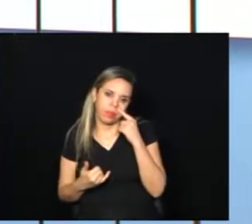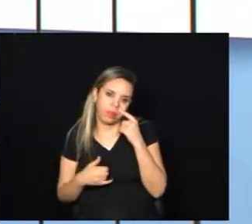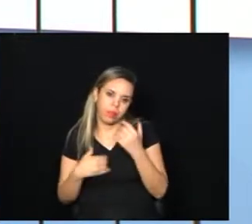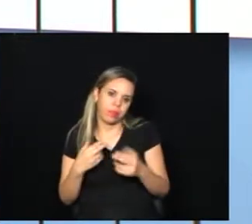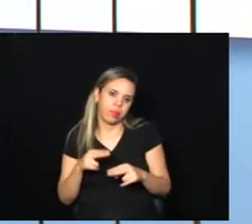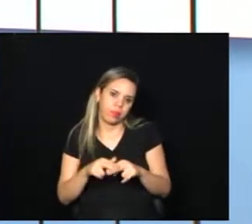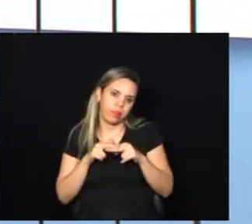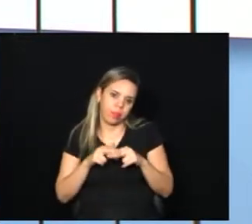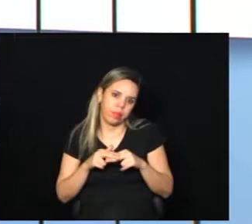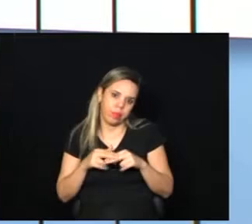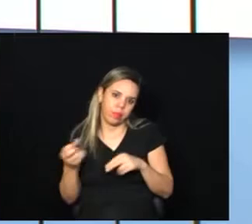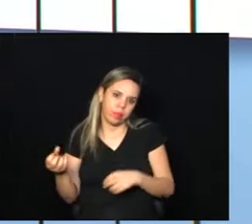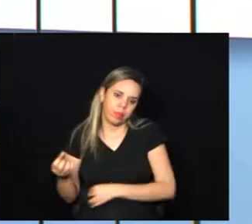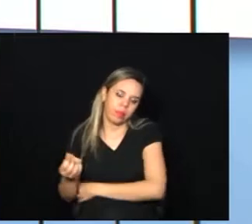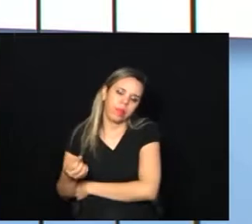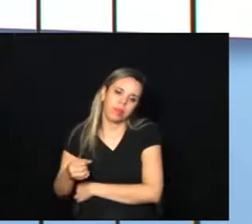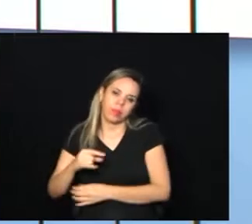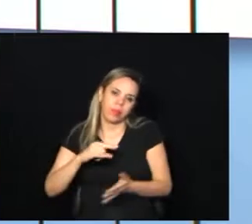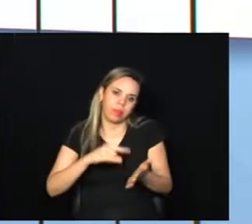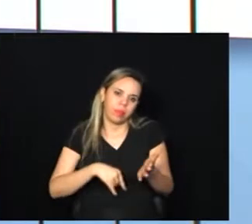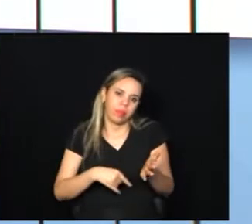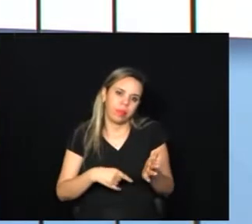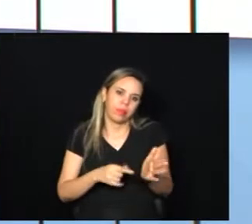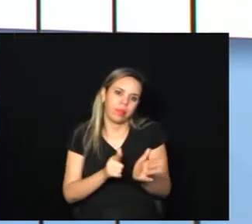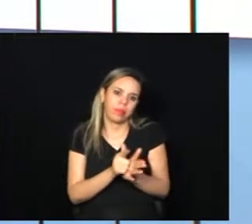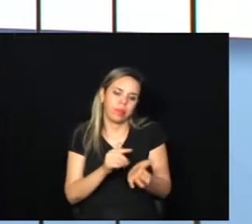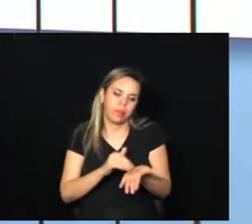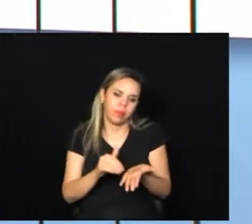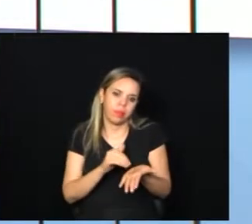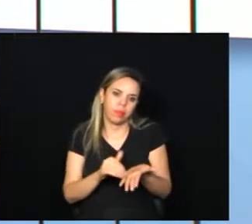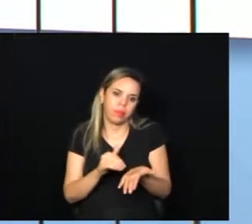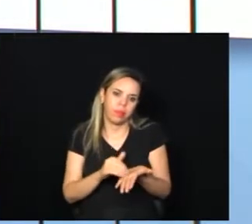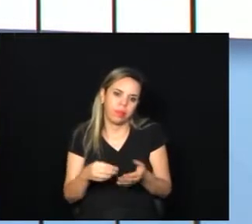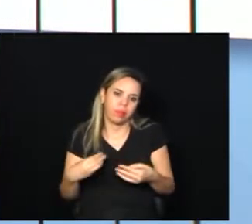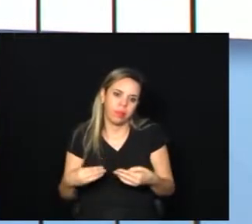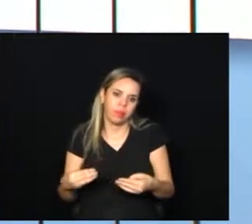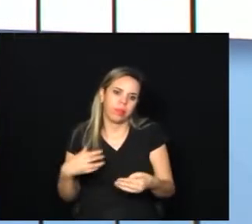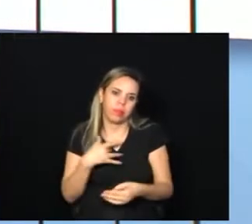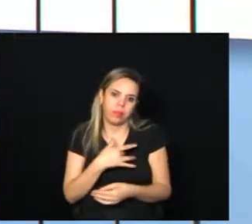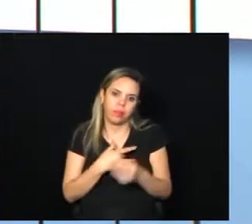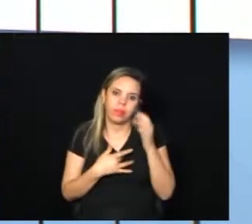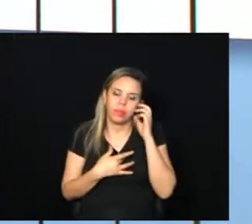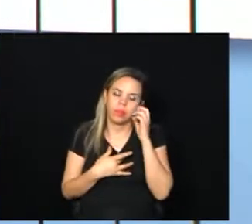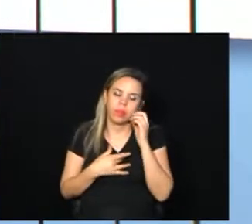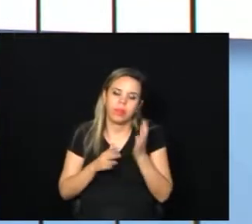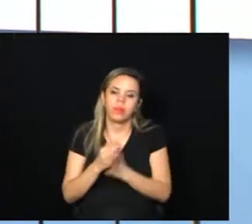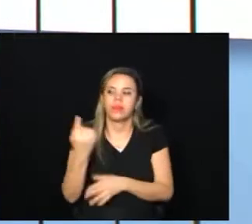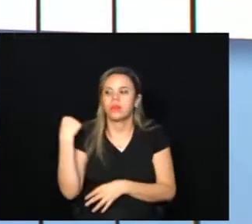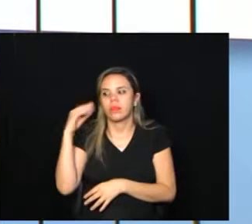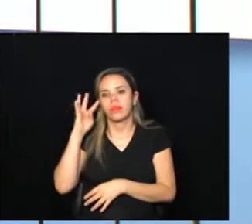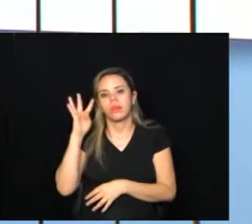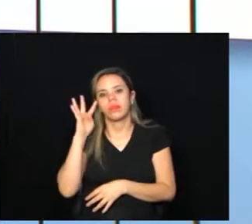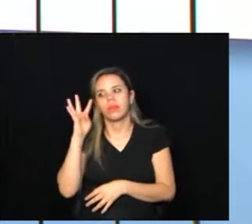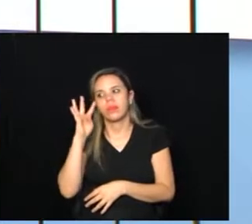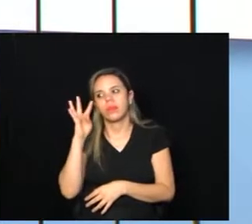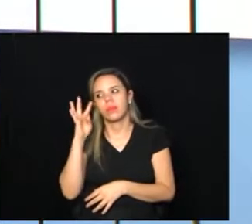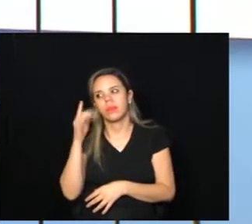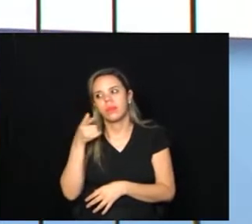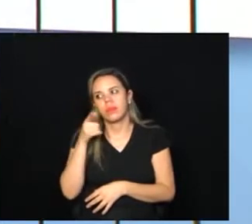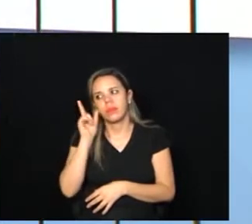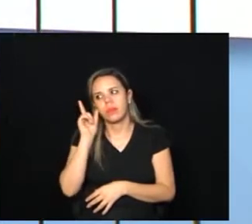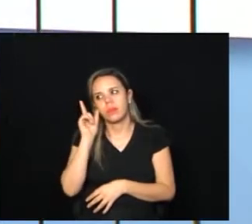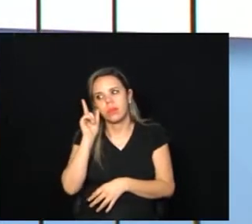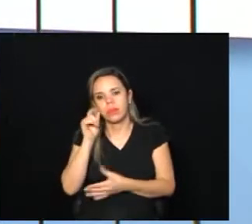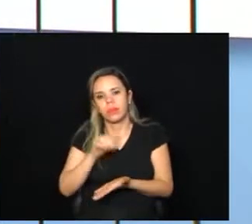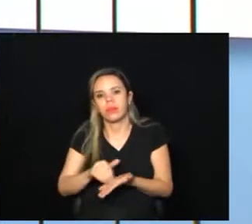por conta da nota que a Secretaria, o Ministério da Saúde emitiu na última quarta-feira, ontem